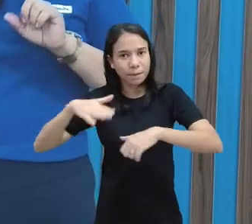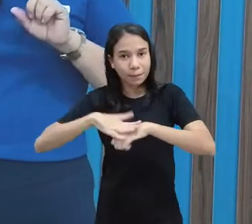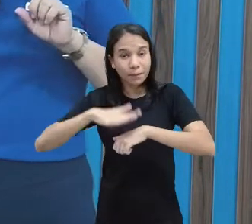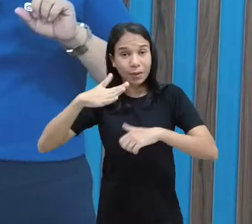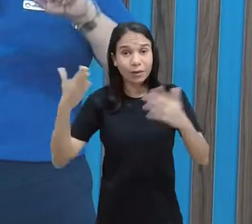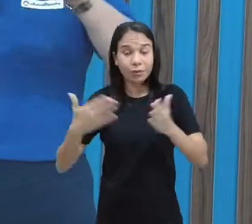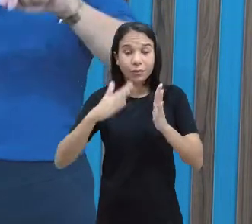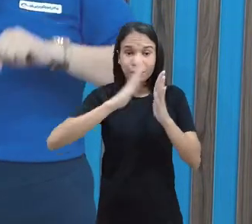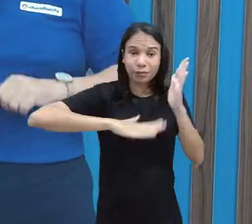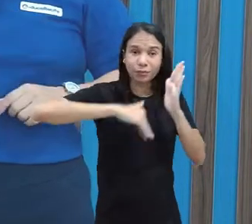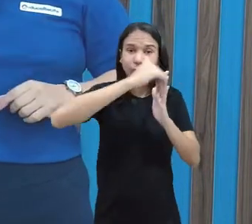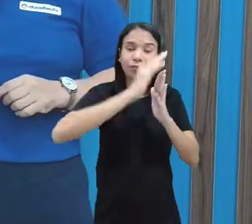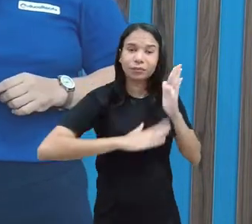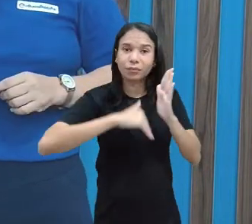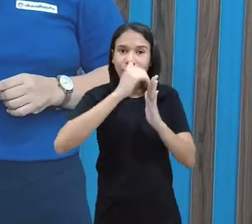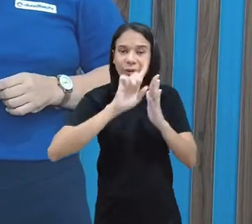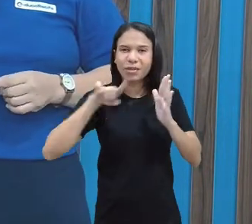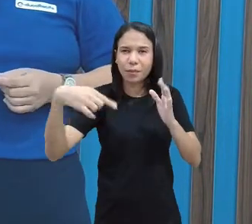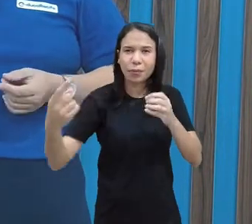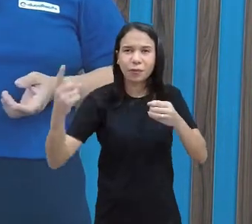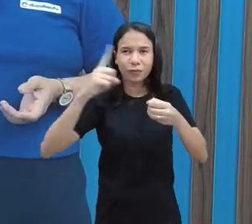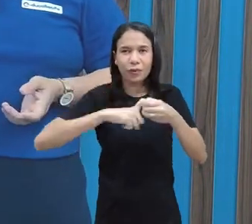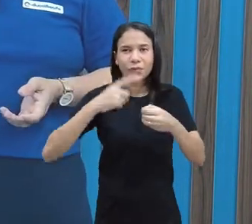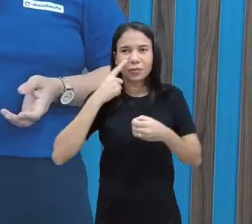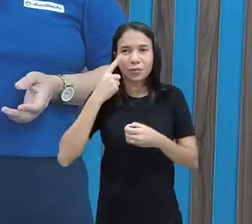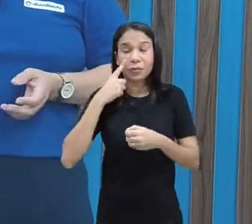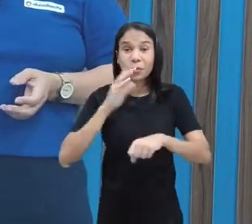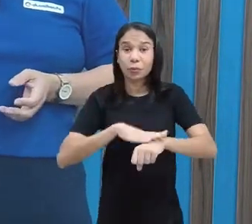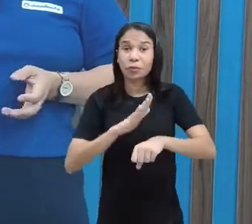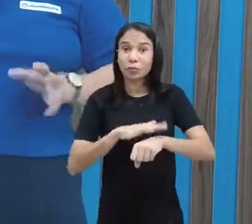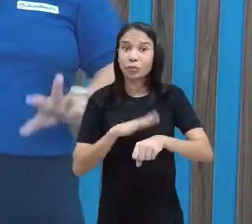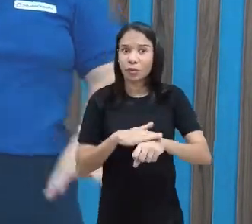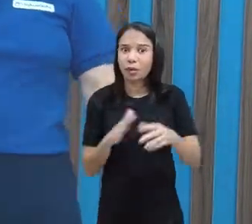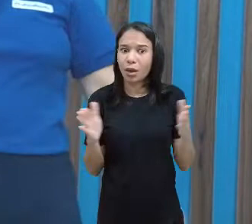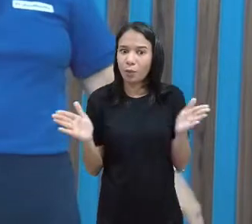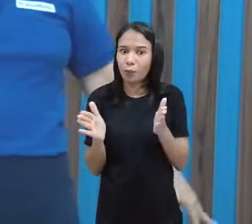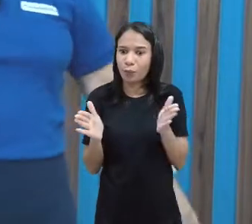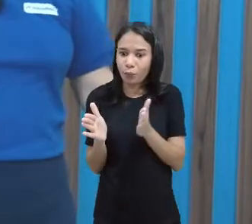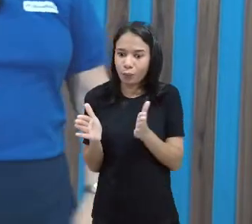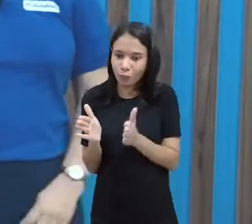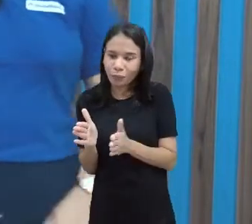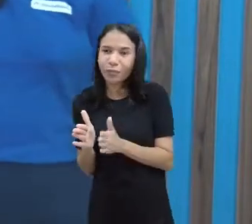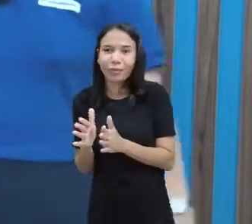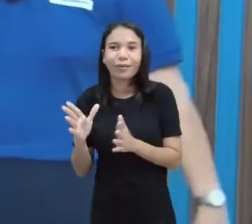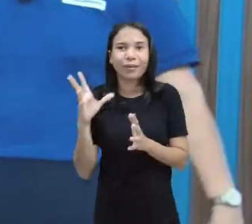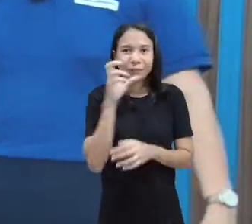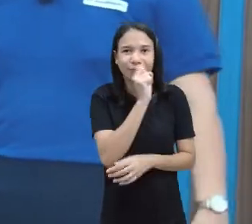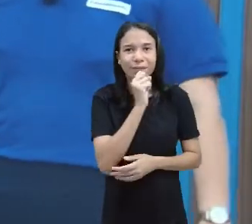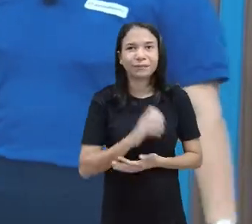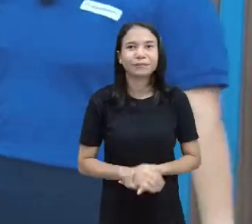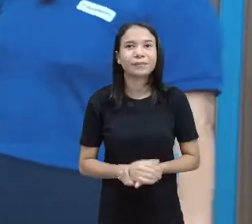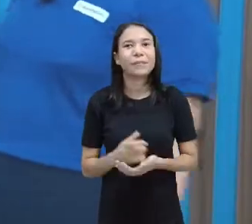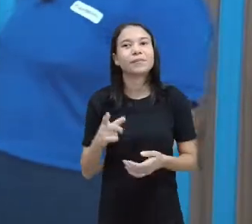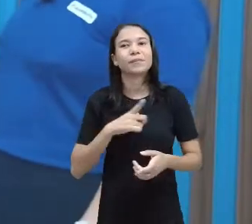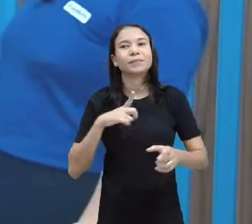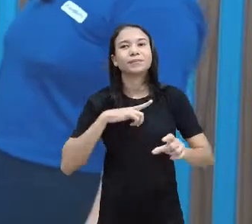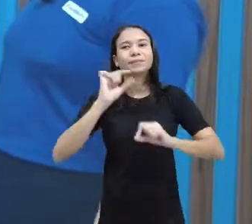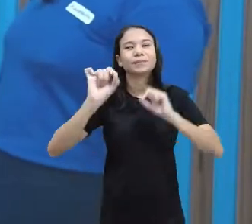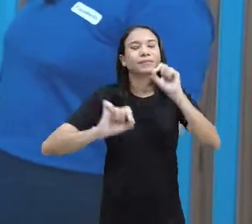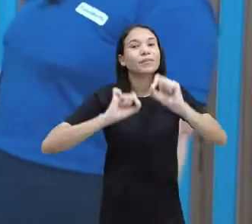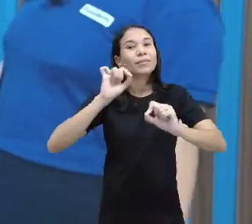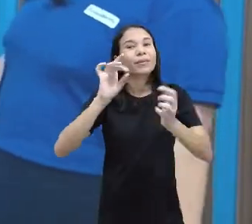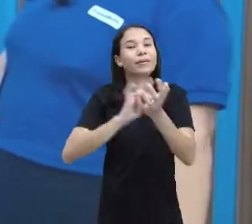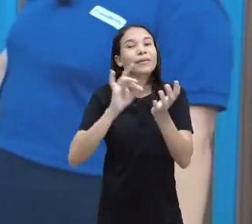vão entender. A gente volta a ela depois. Vamos seguir, porque o nosso tempo está ficando pouquinho. Siga. Aí a gente tem